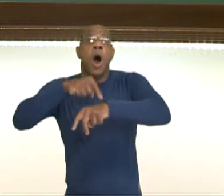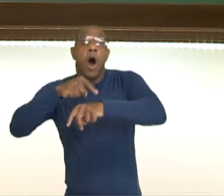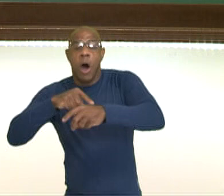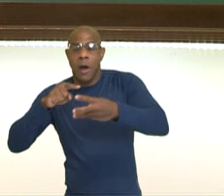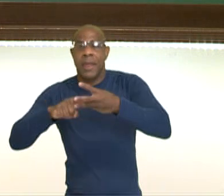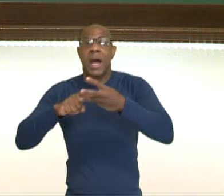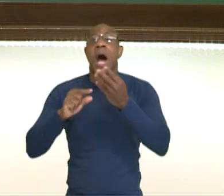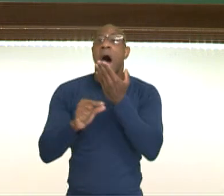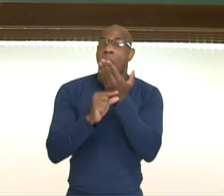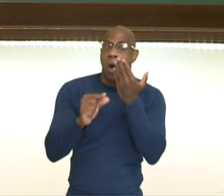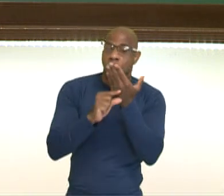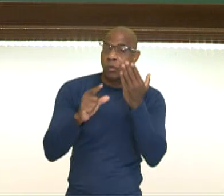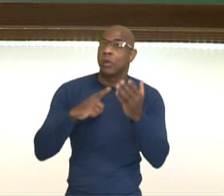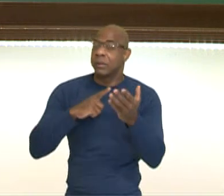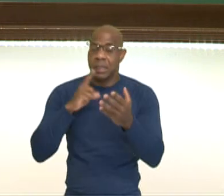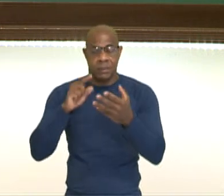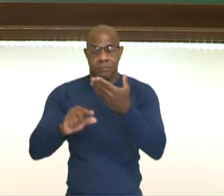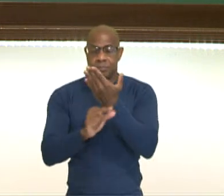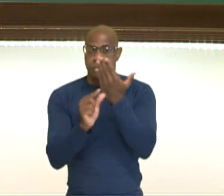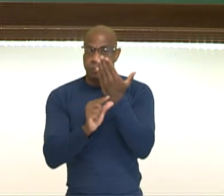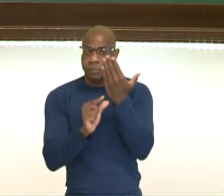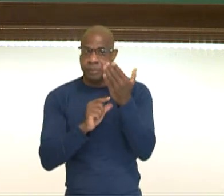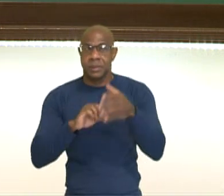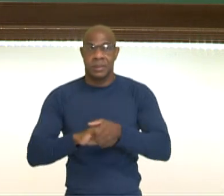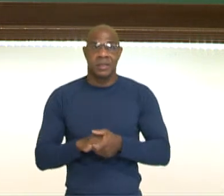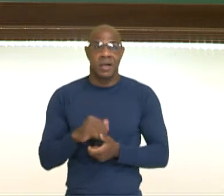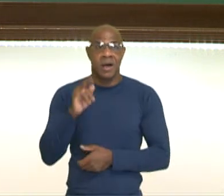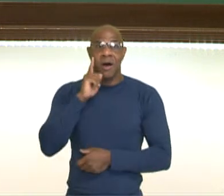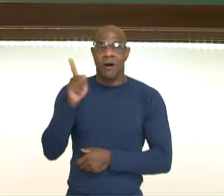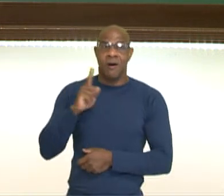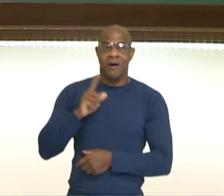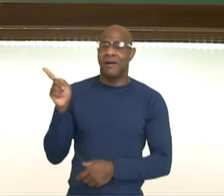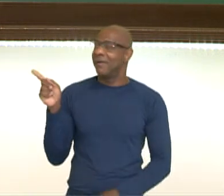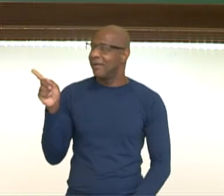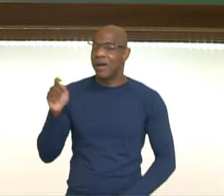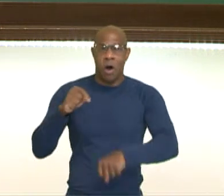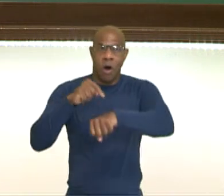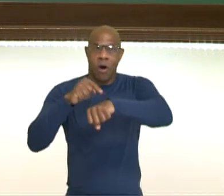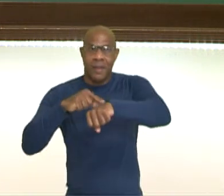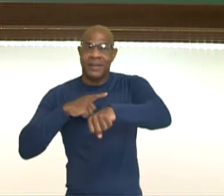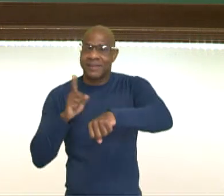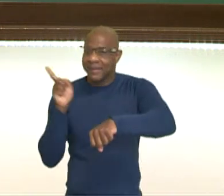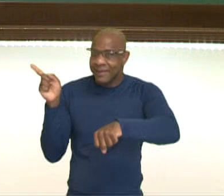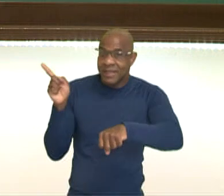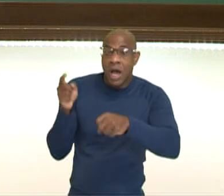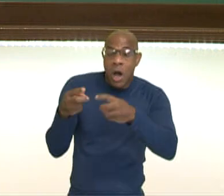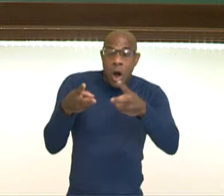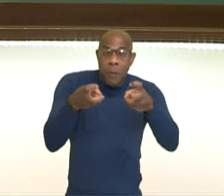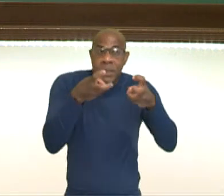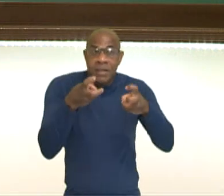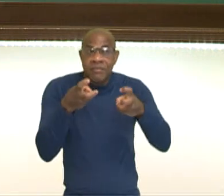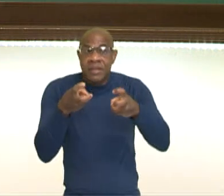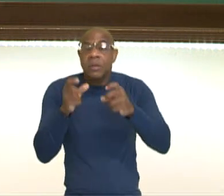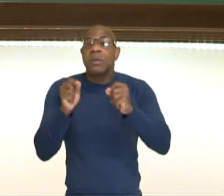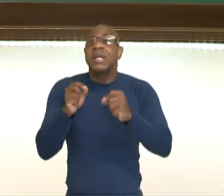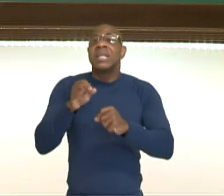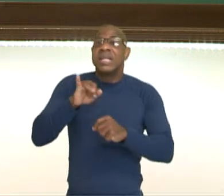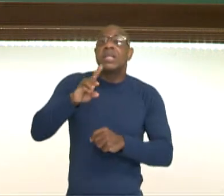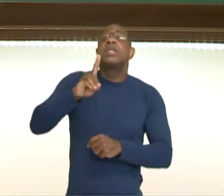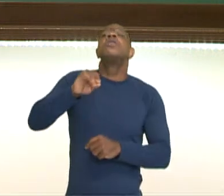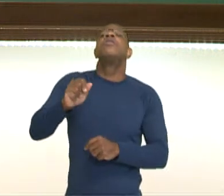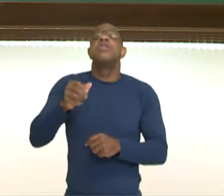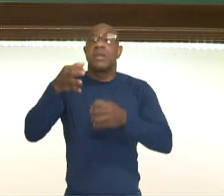publicação. Por vezes, ó, nós temos aqui 15:49, 12:59, observar a atualização da